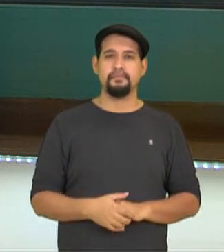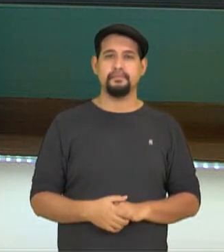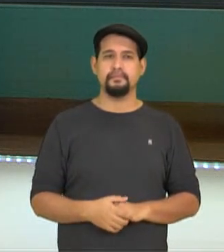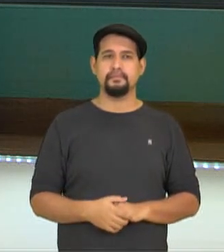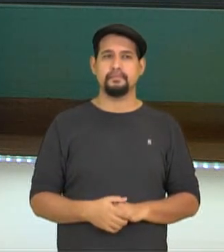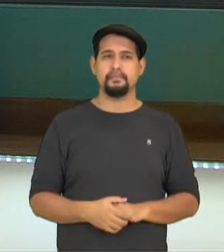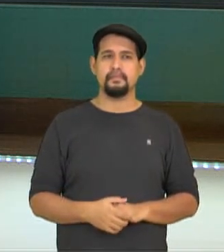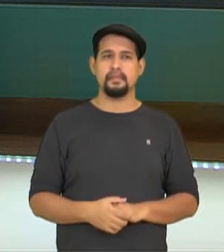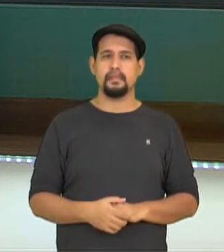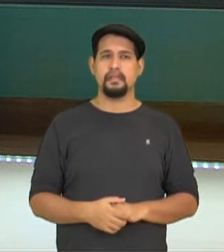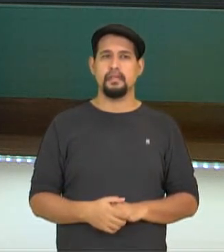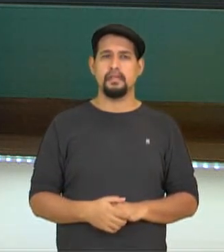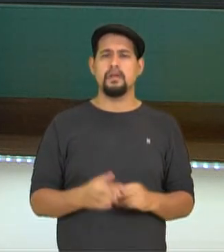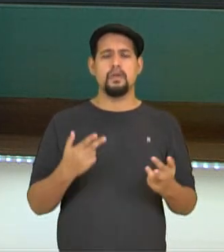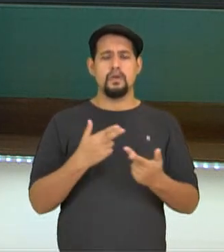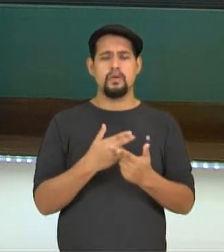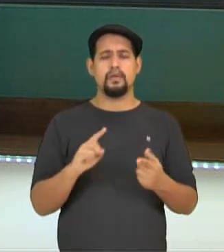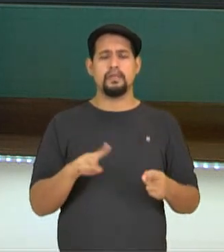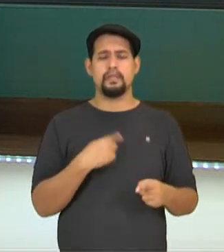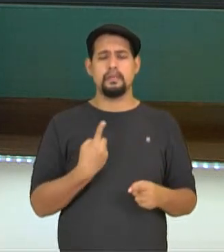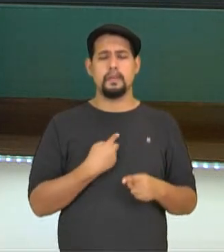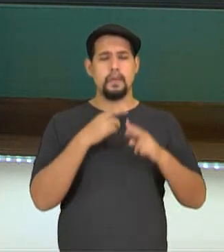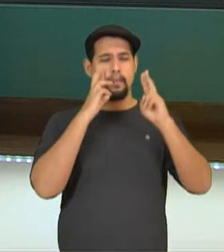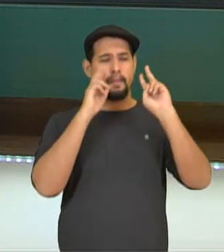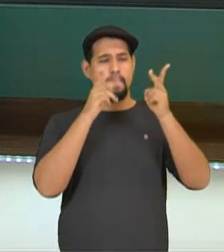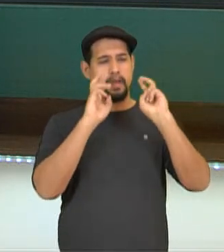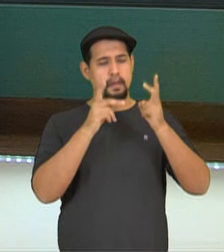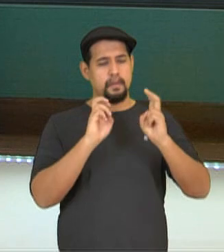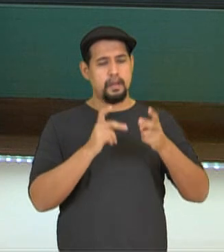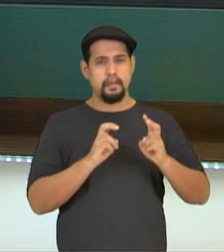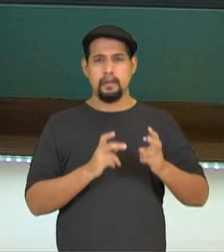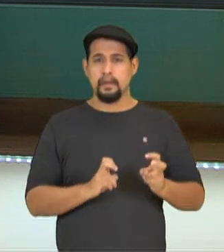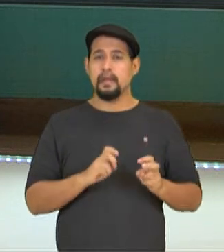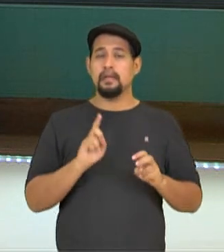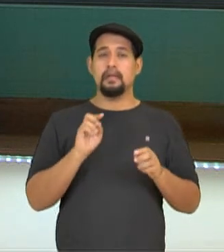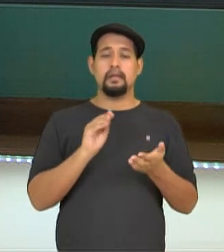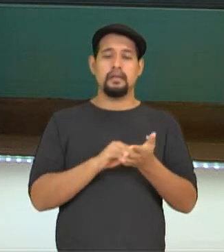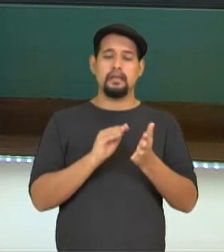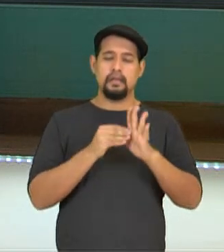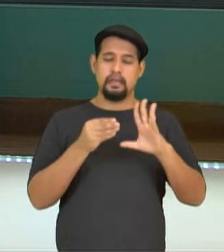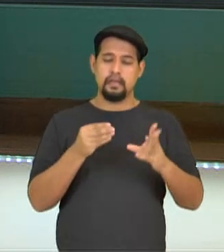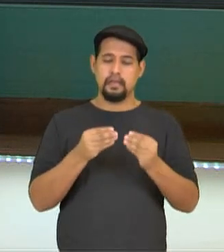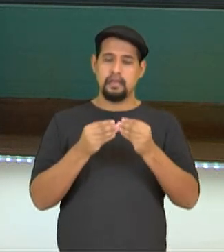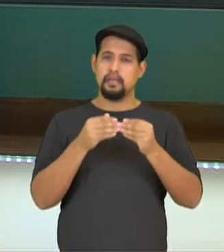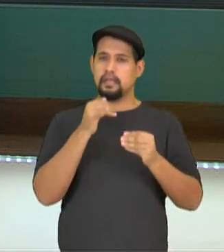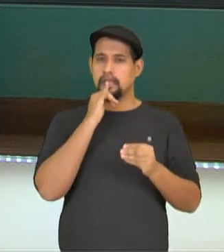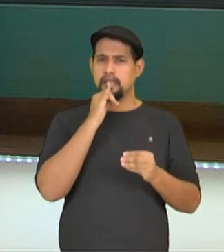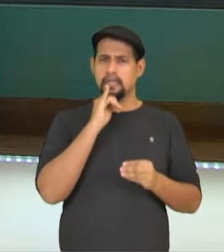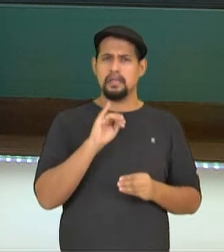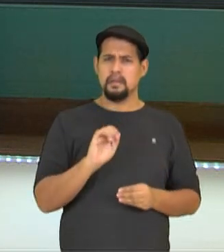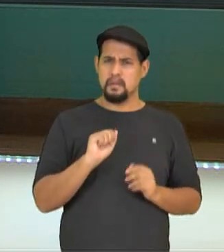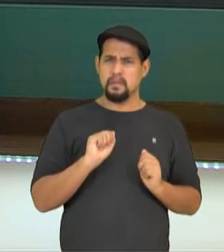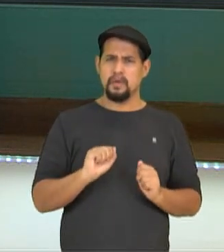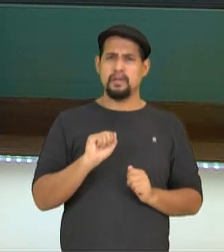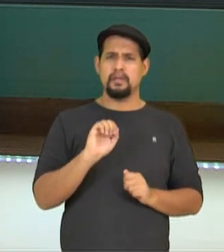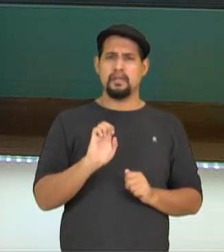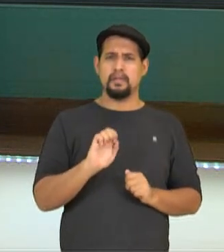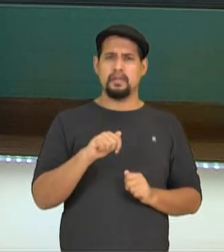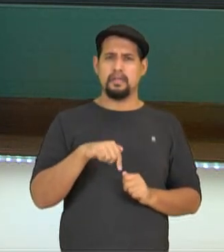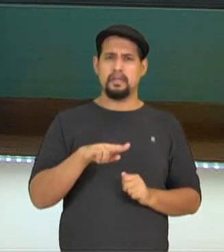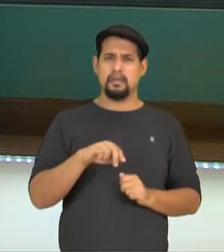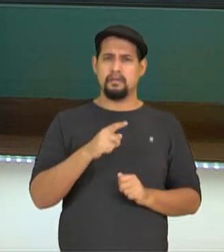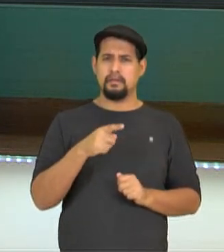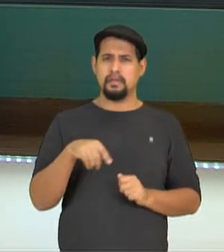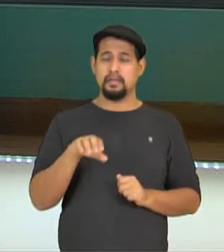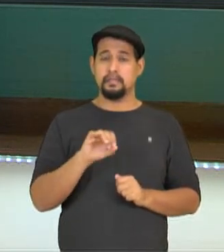E o que mais que nós podemos observar aqui no caso das equações incompletas? Nós poderíamos ter uma equação apenas com